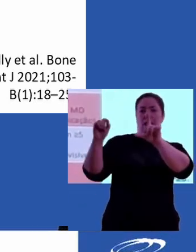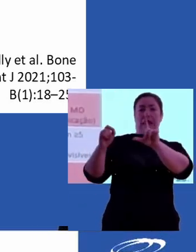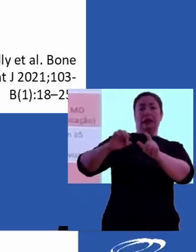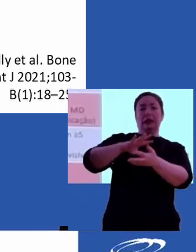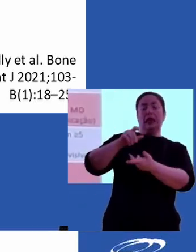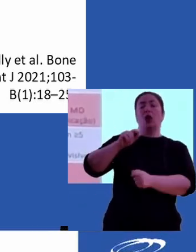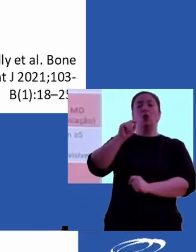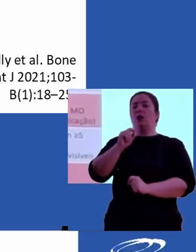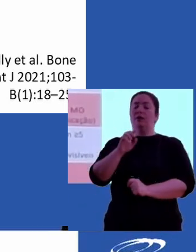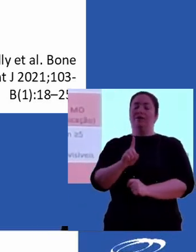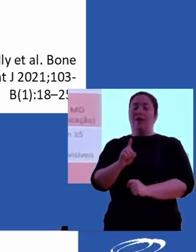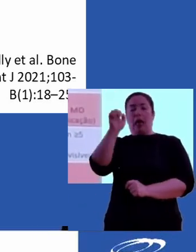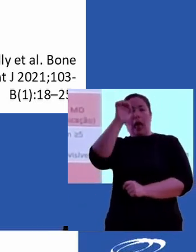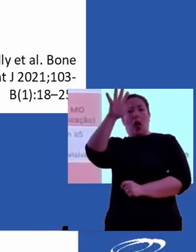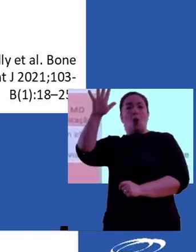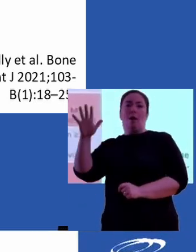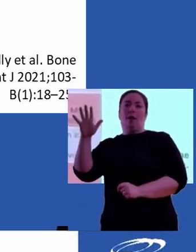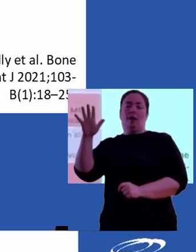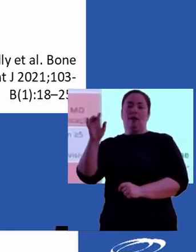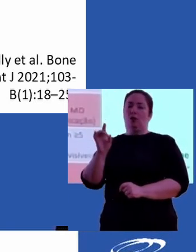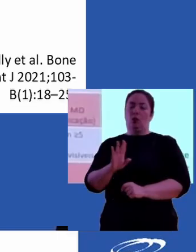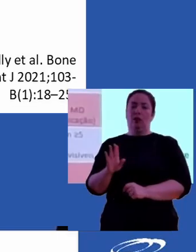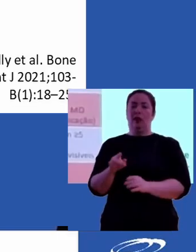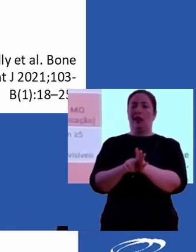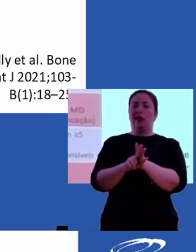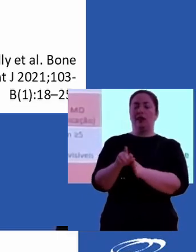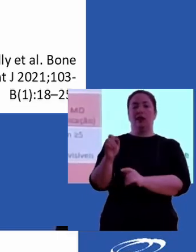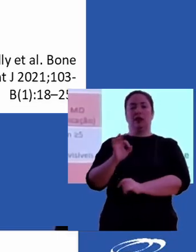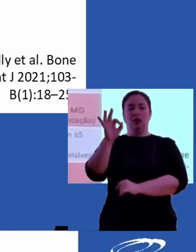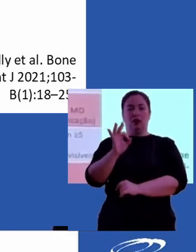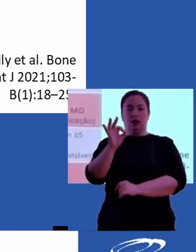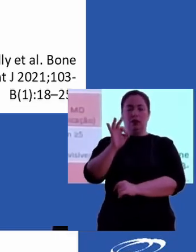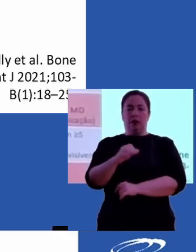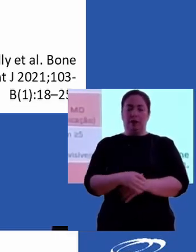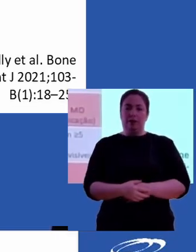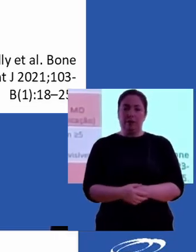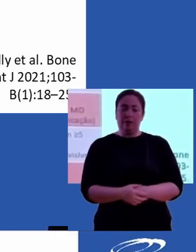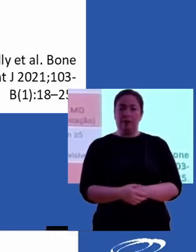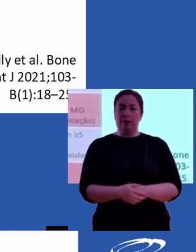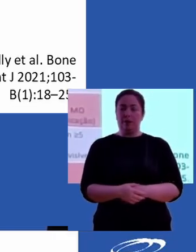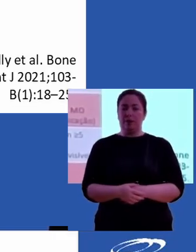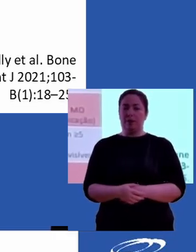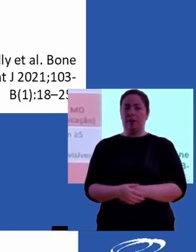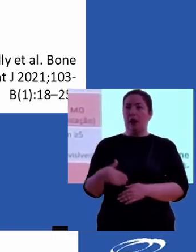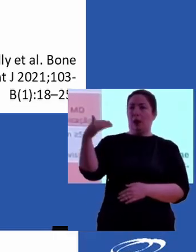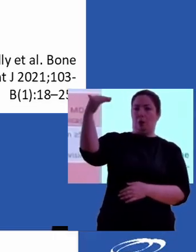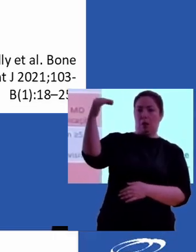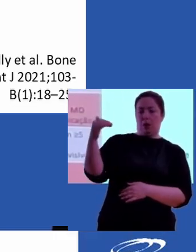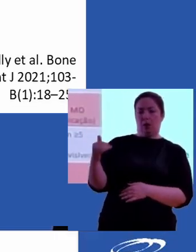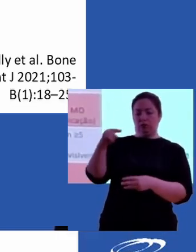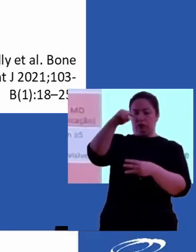Infecção Osteoarticular. Vocês vão observar que tem diferenças importantes. Ele divide os critérios em 3